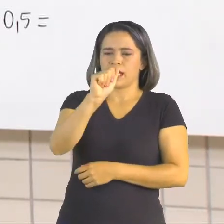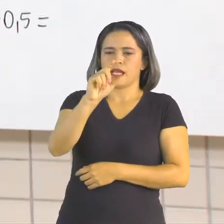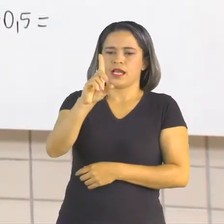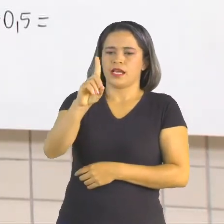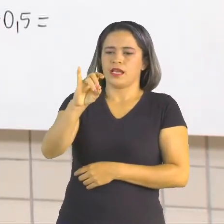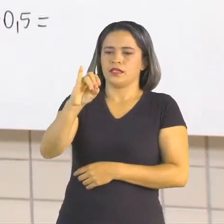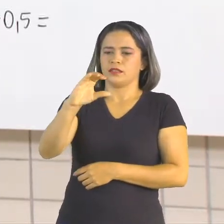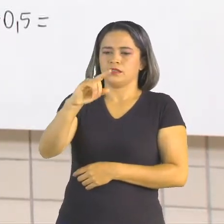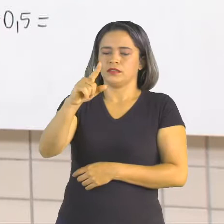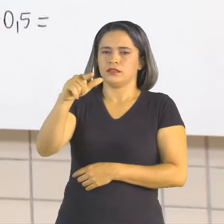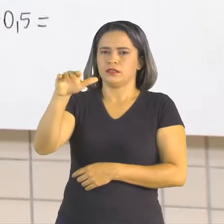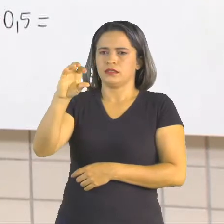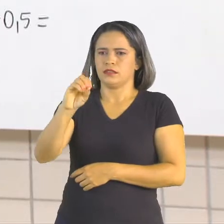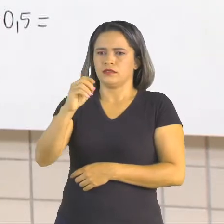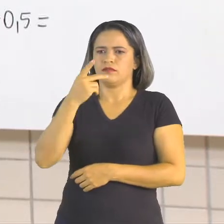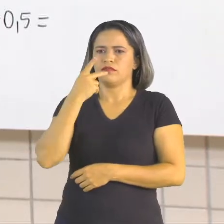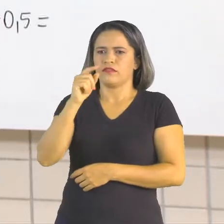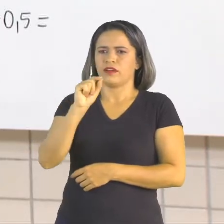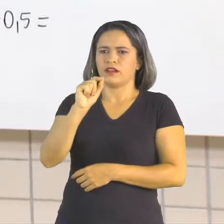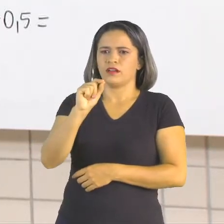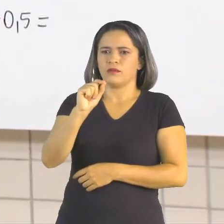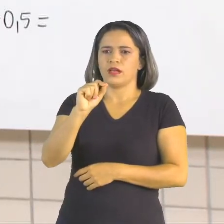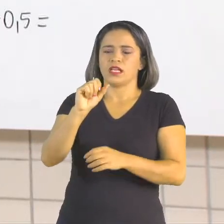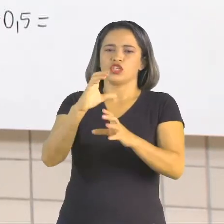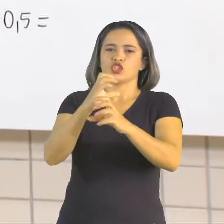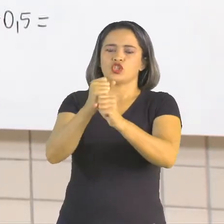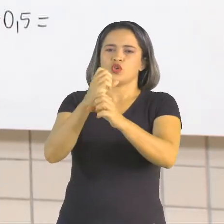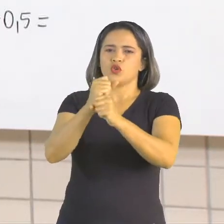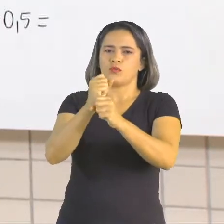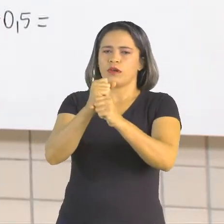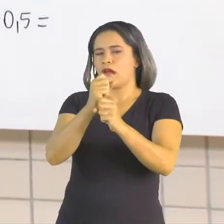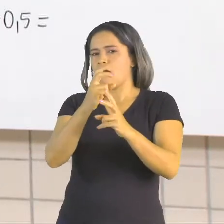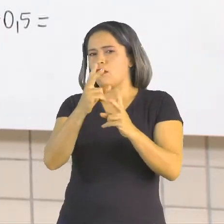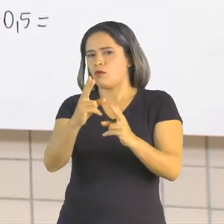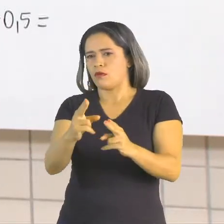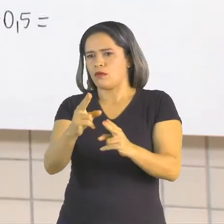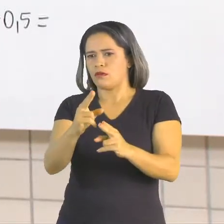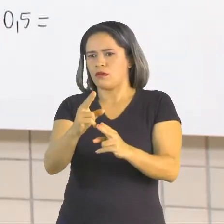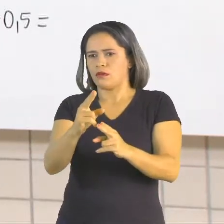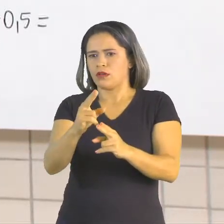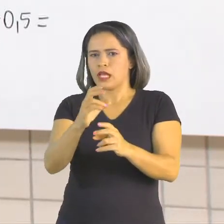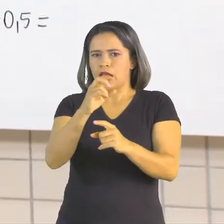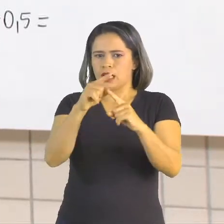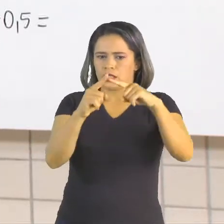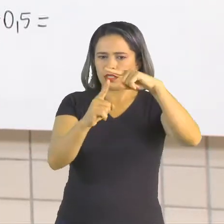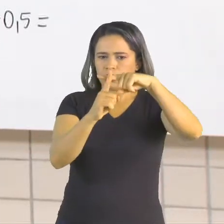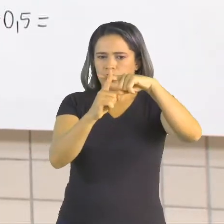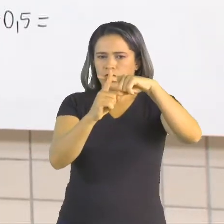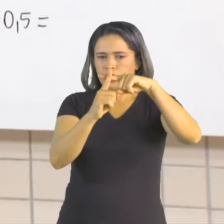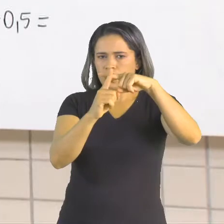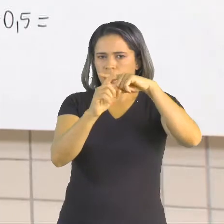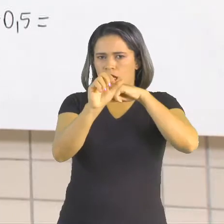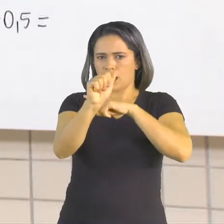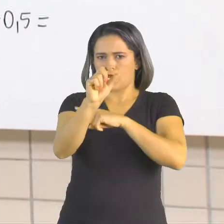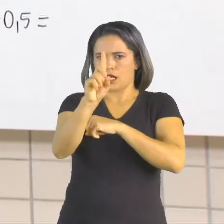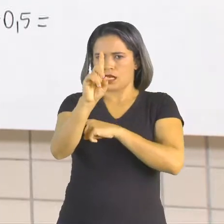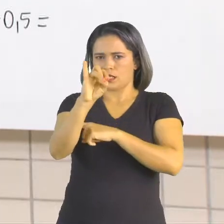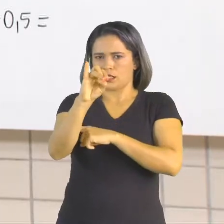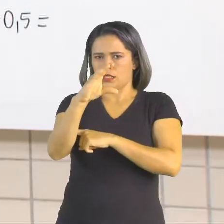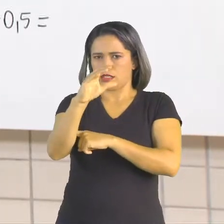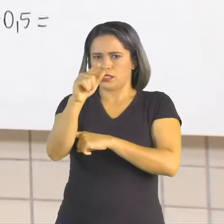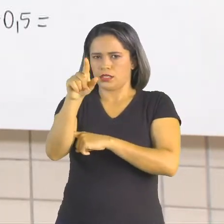é o que você faz, que você chama de soma. Adição é somar. E a subtração